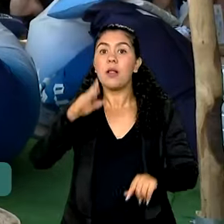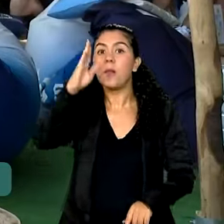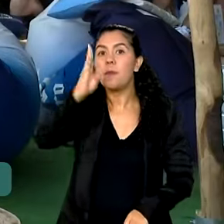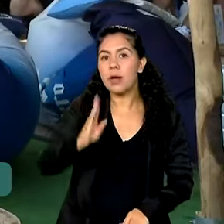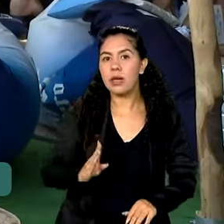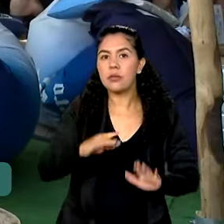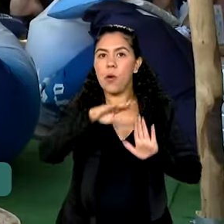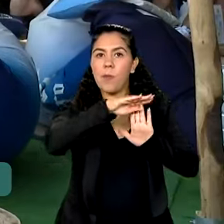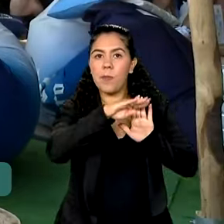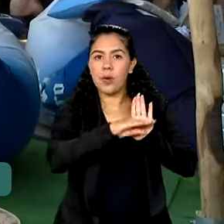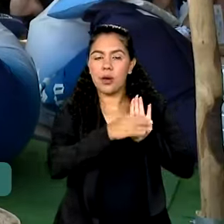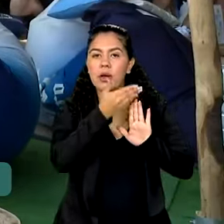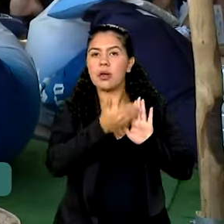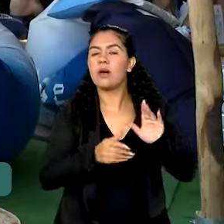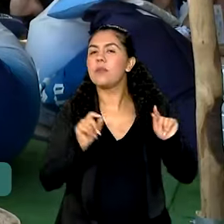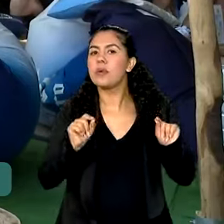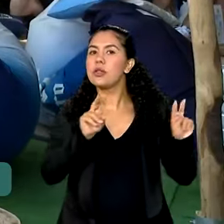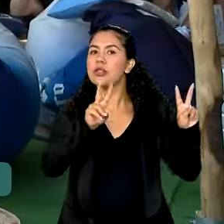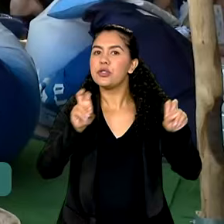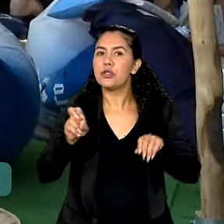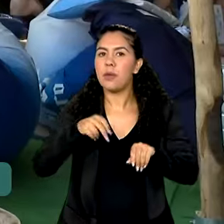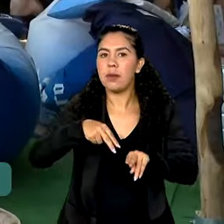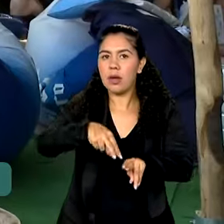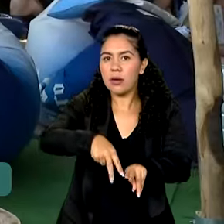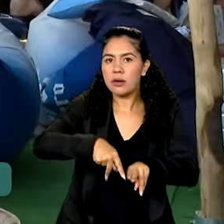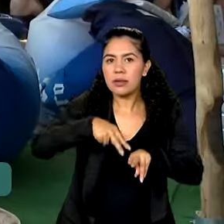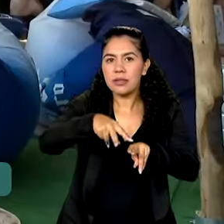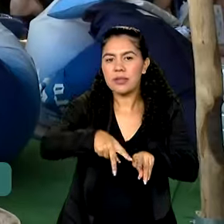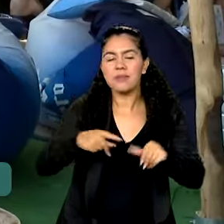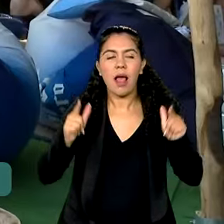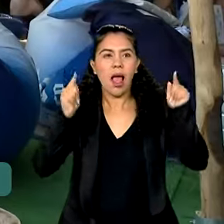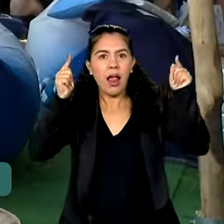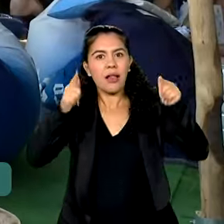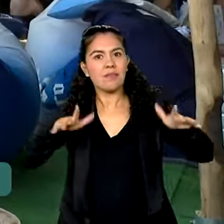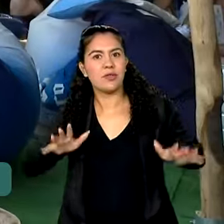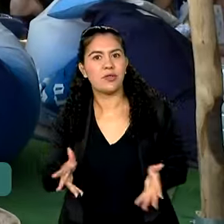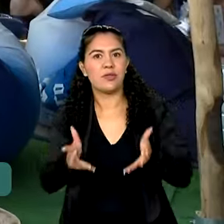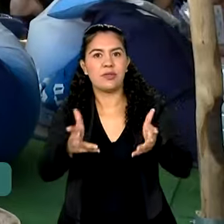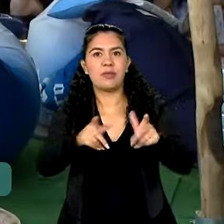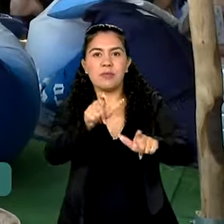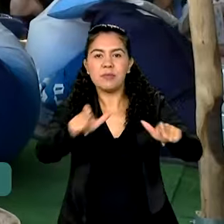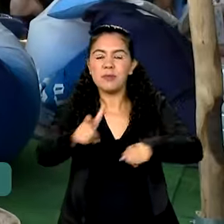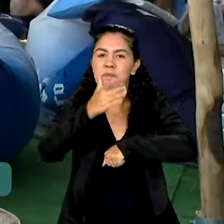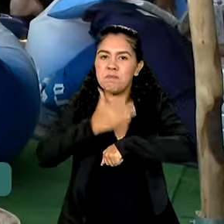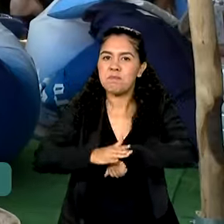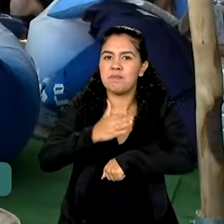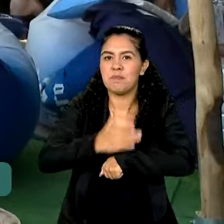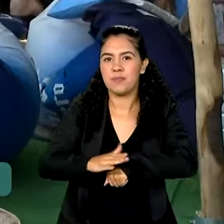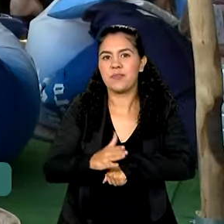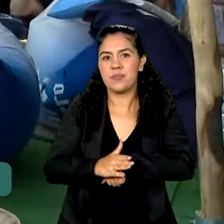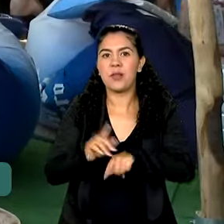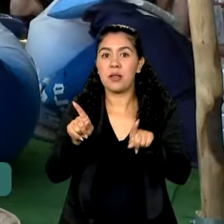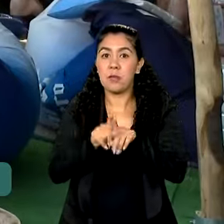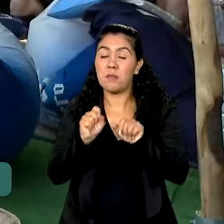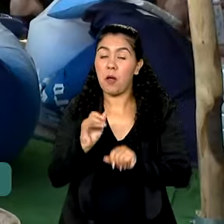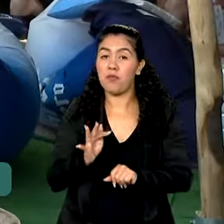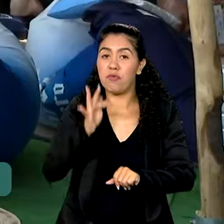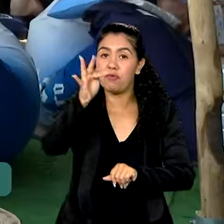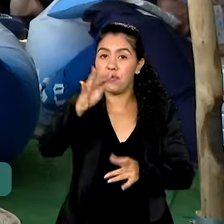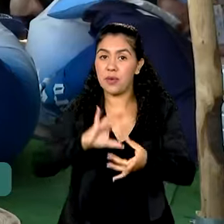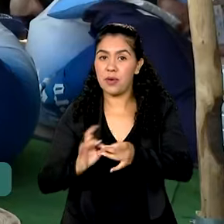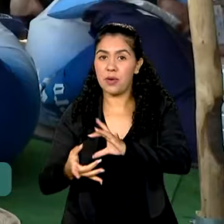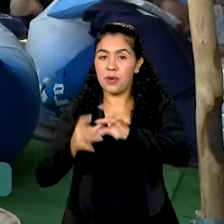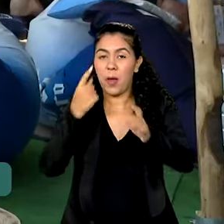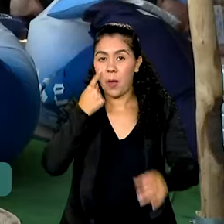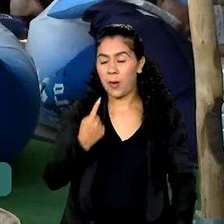programa Skate por Lazer incentiva cada vez mais pessoas a praticarem o esporte e, quem sabe, chegarem a uma Olimpíada. Veja aí